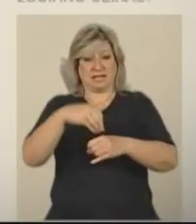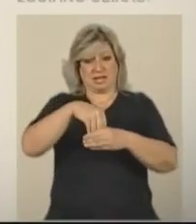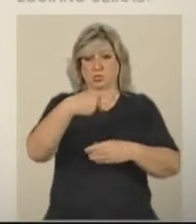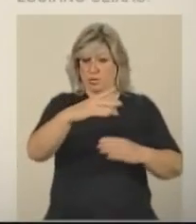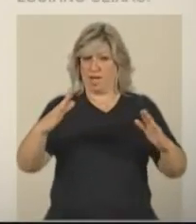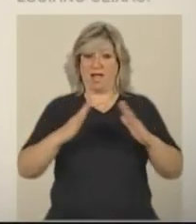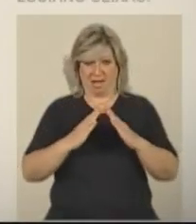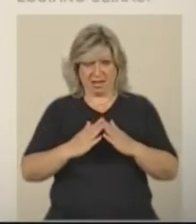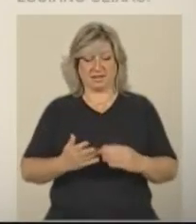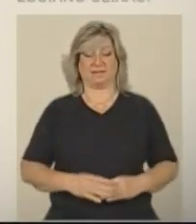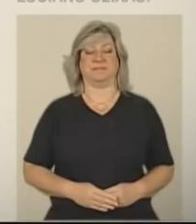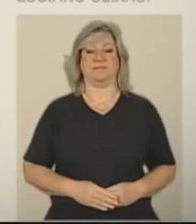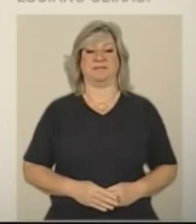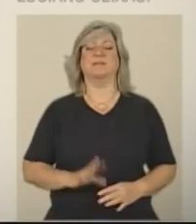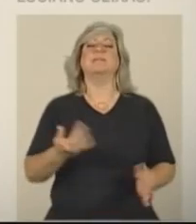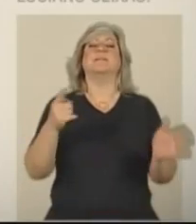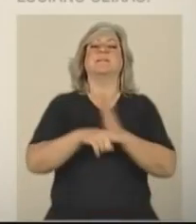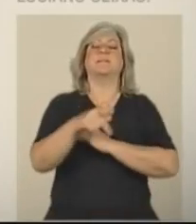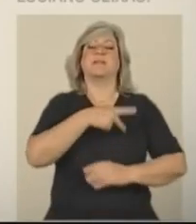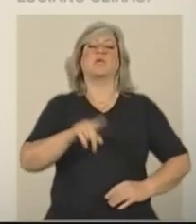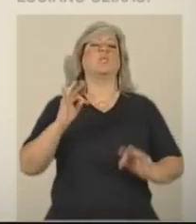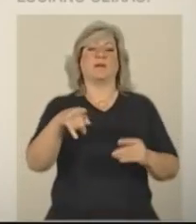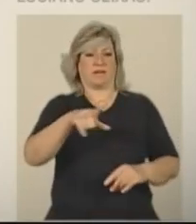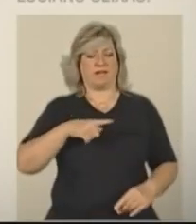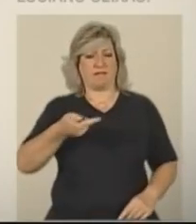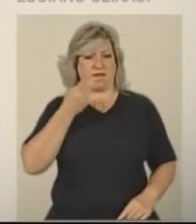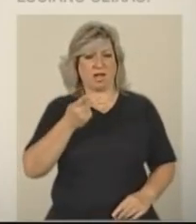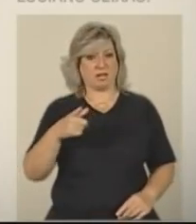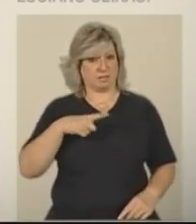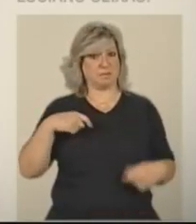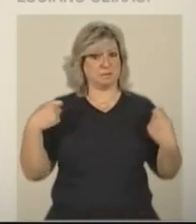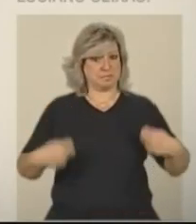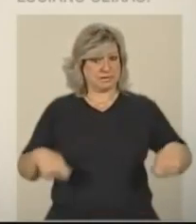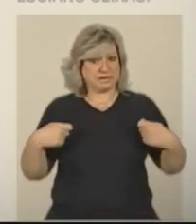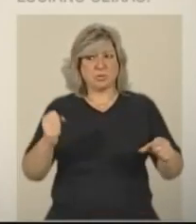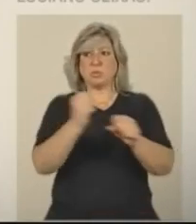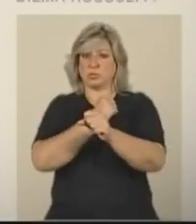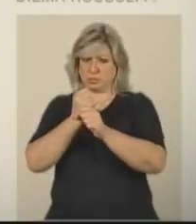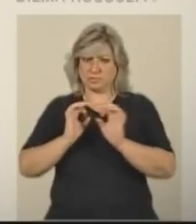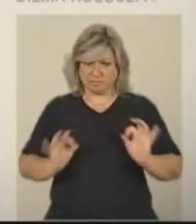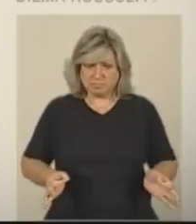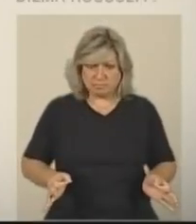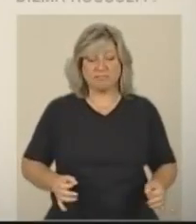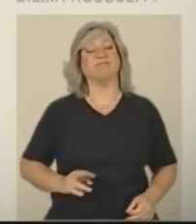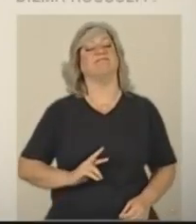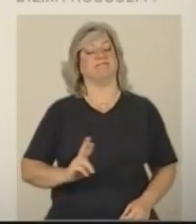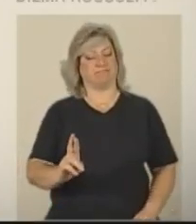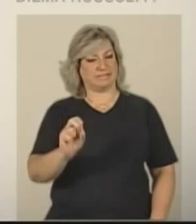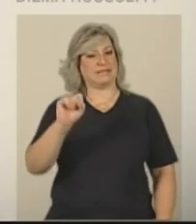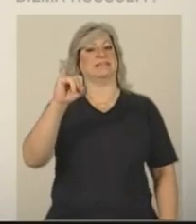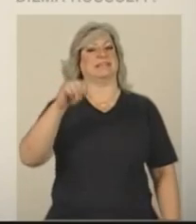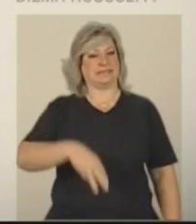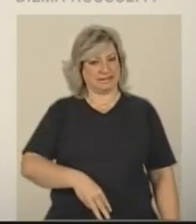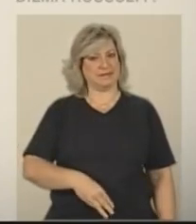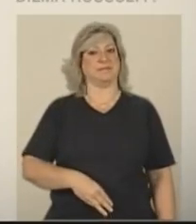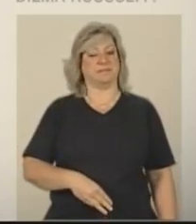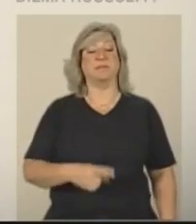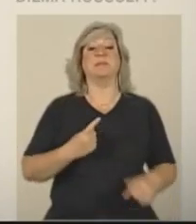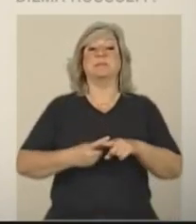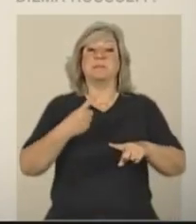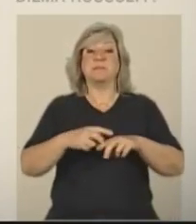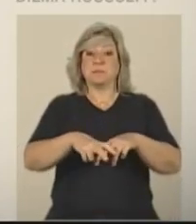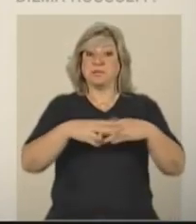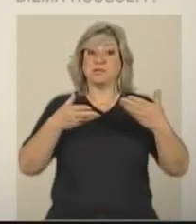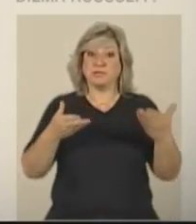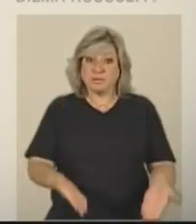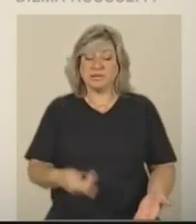casa. Presidenta, tudo isso que a senhora está dizendo exige uma boa infraestrutura, não é? Ah, exige sim, Luciano. É por isso